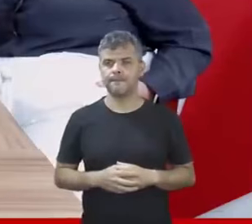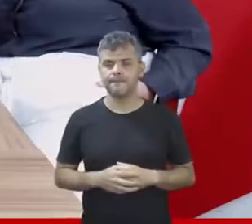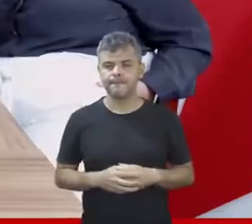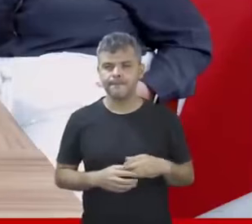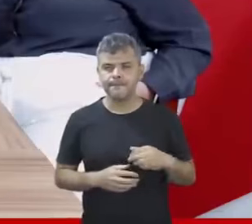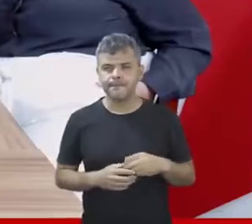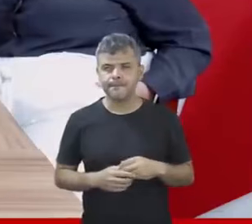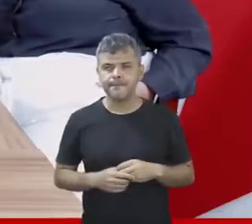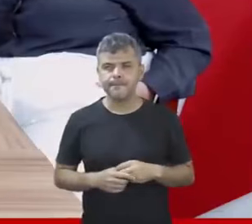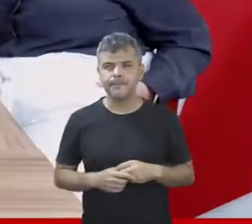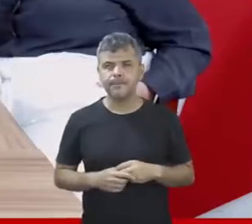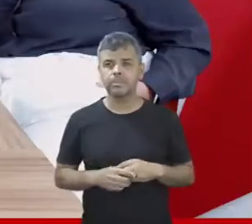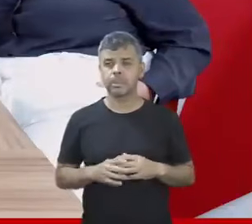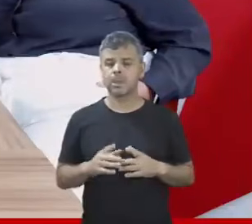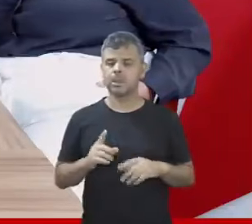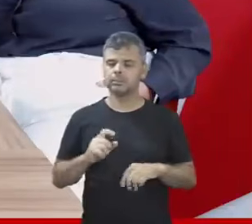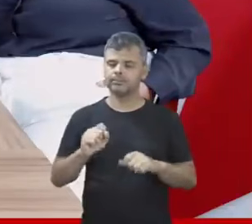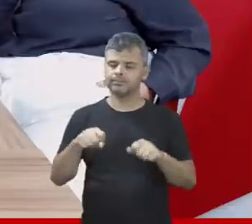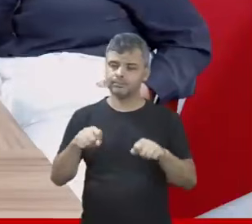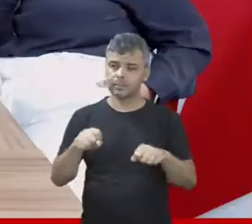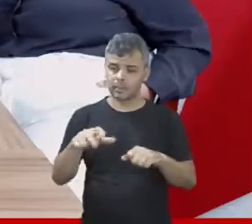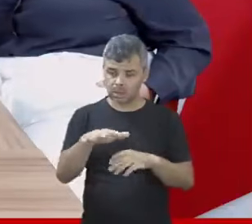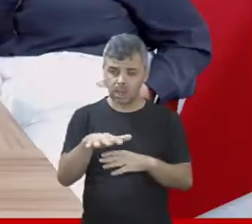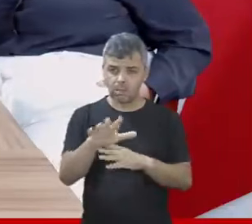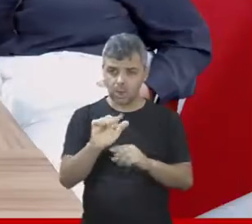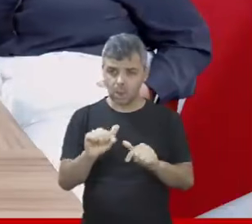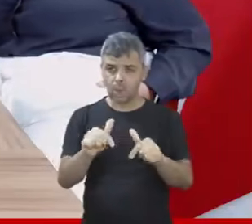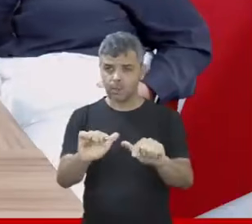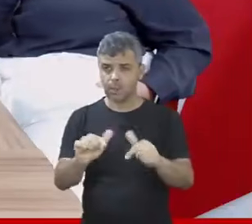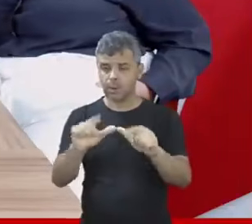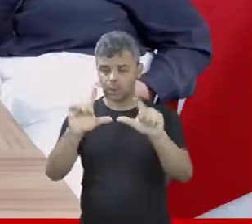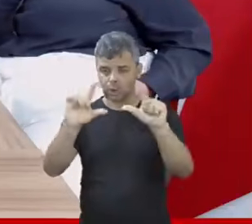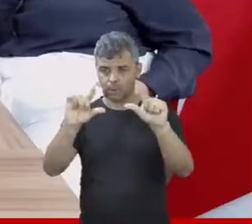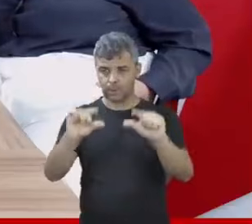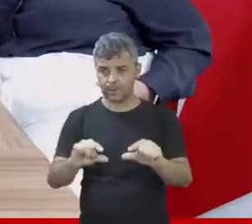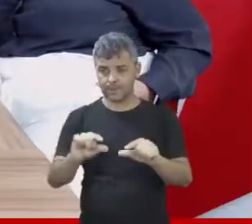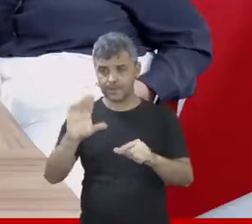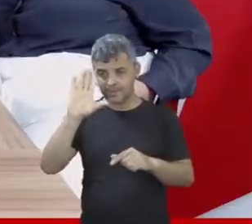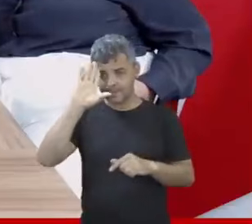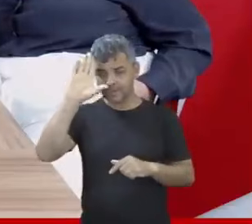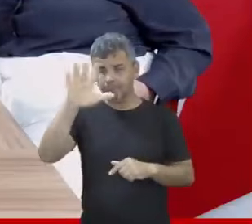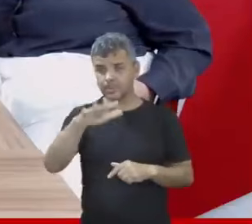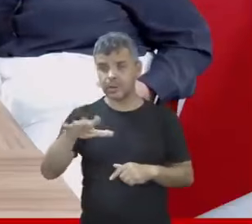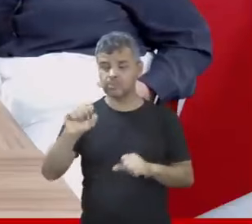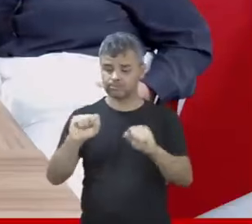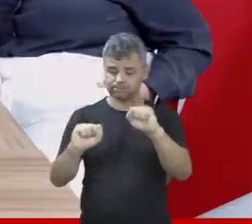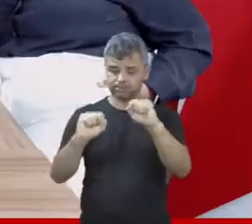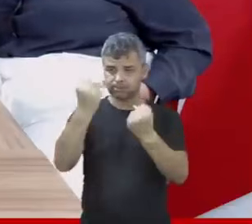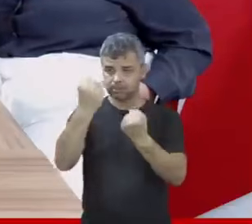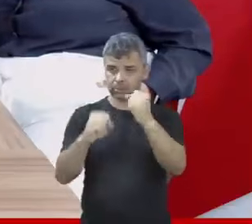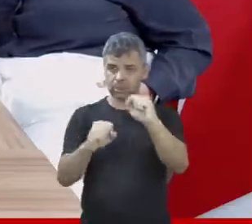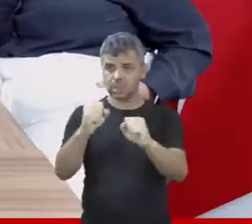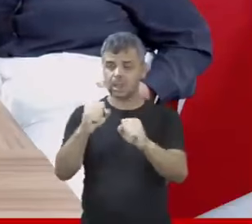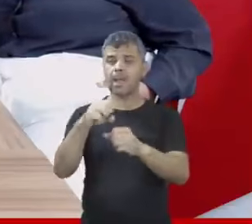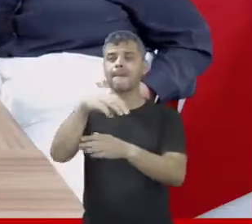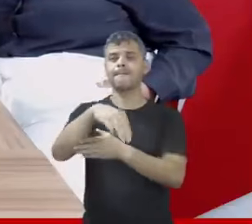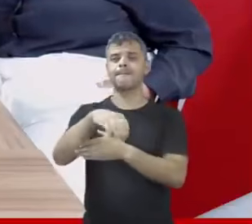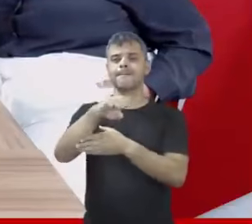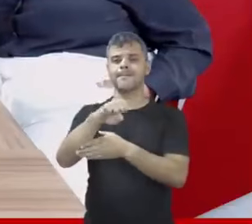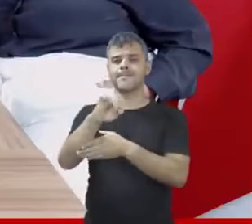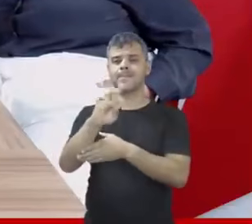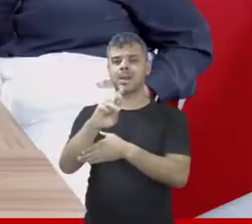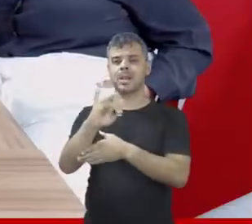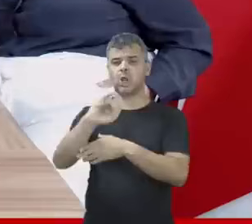Sim, existem os setores que já lutam pela redução, principalmente o setor da indústria, né, da metalúrgica,